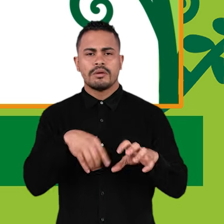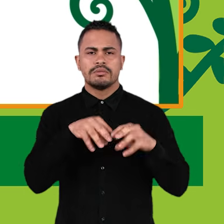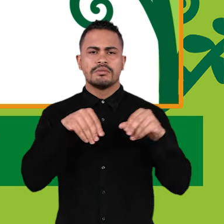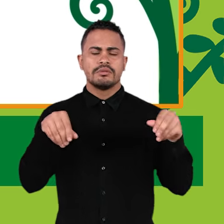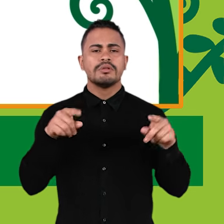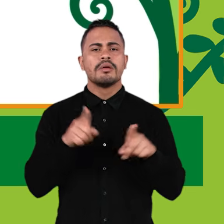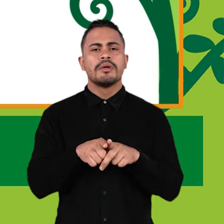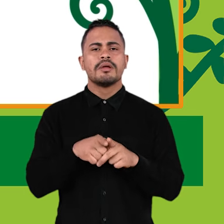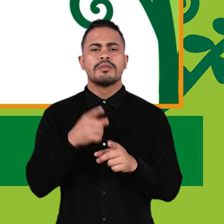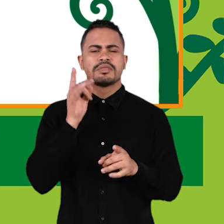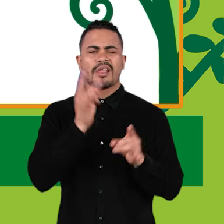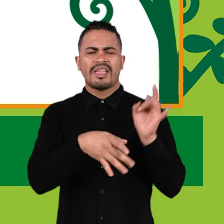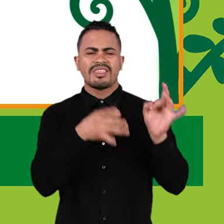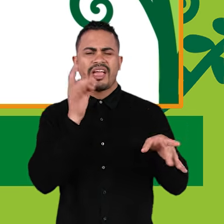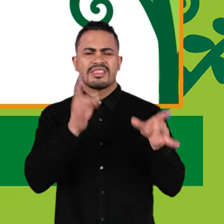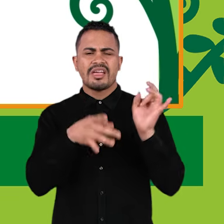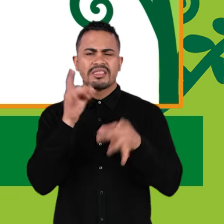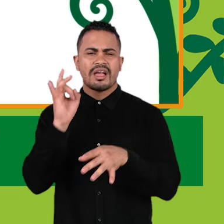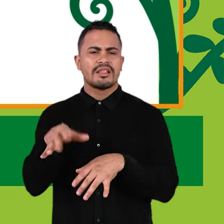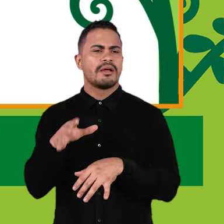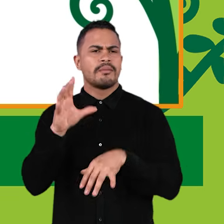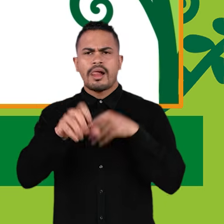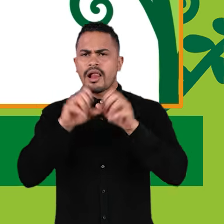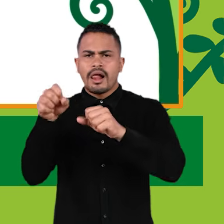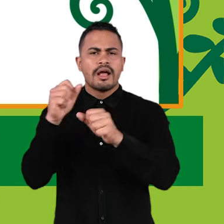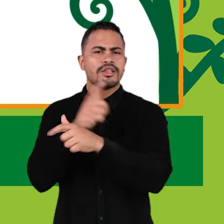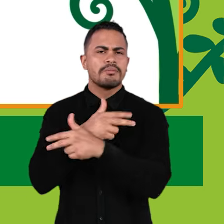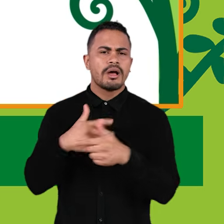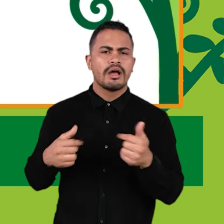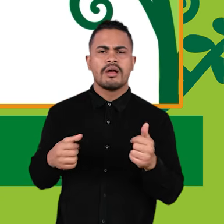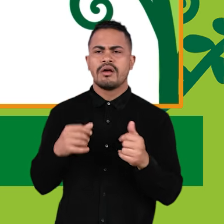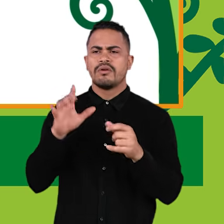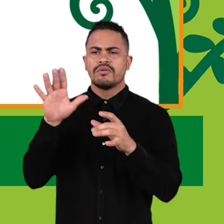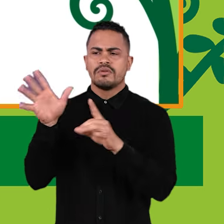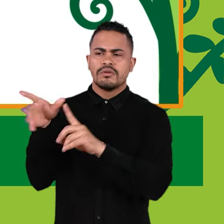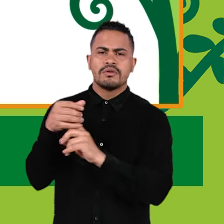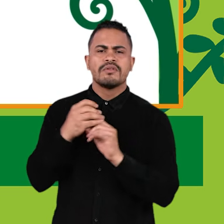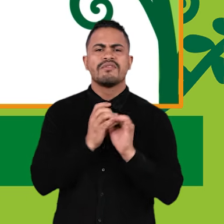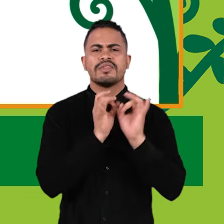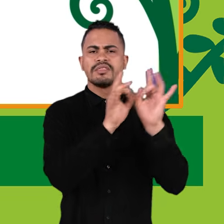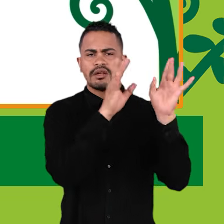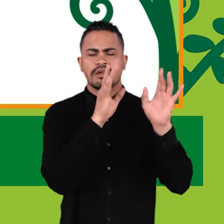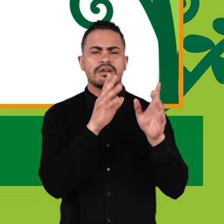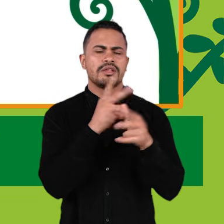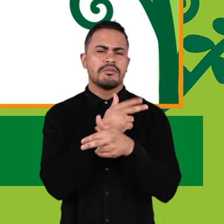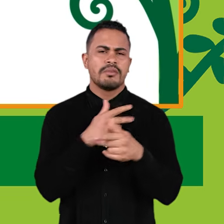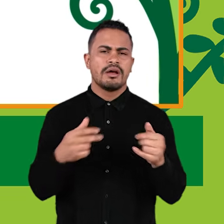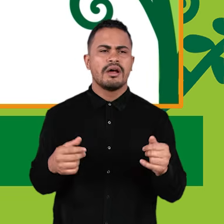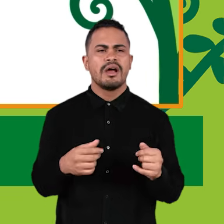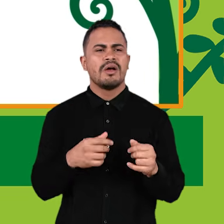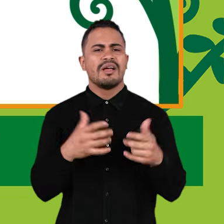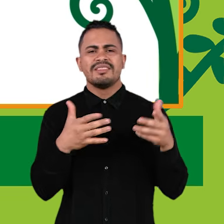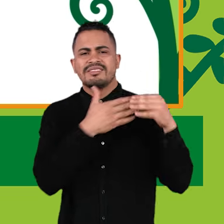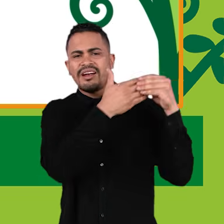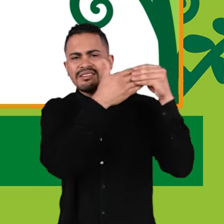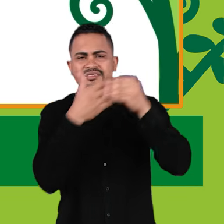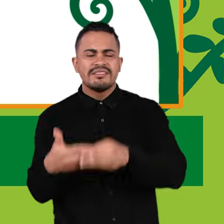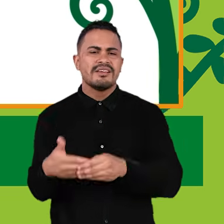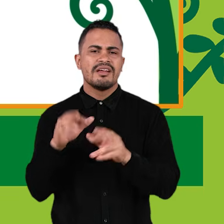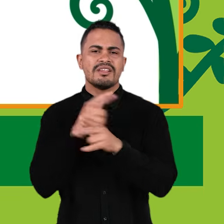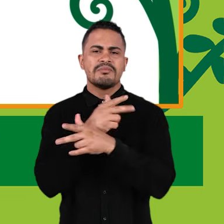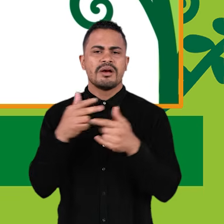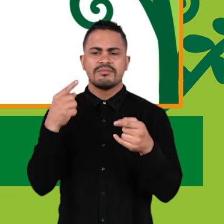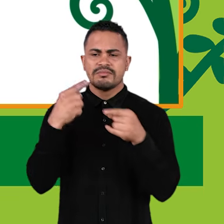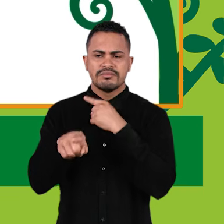solo, poluição, caça ilegal, tráfico de animais, introdução de espécies exóticas, né, que é um problema seríssimo.